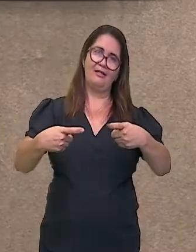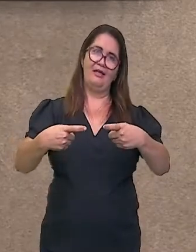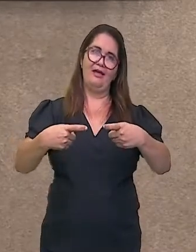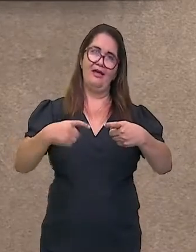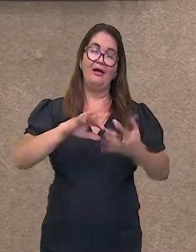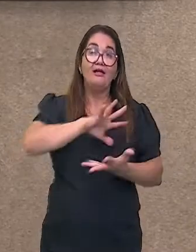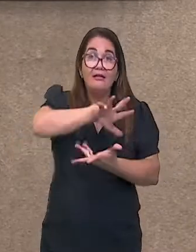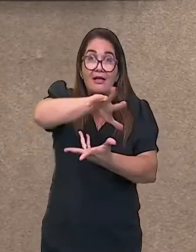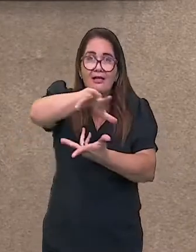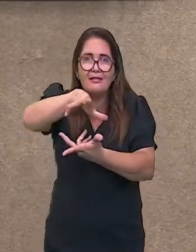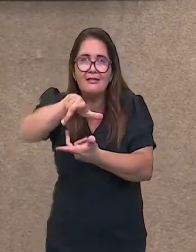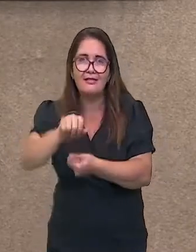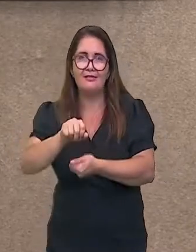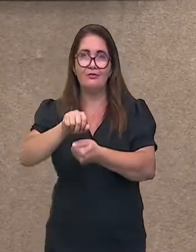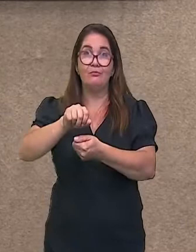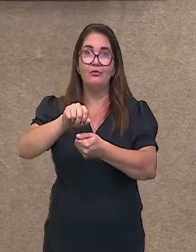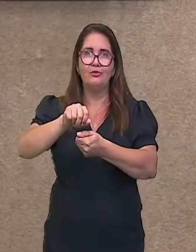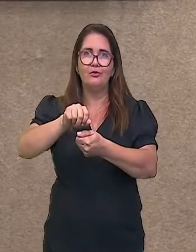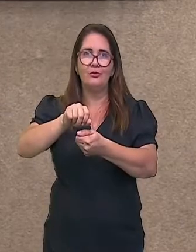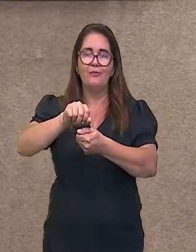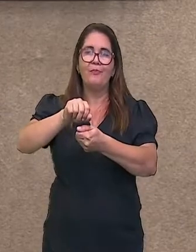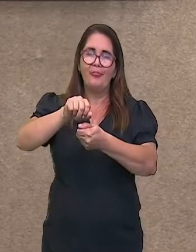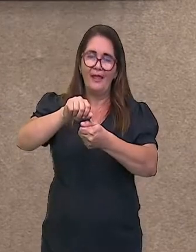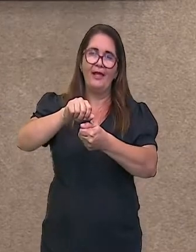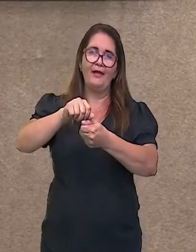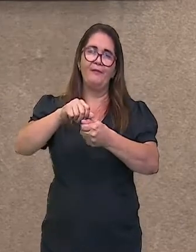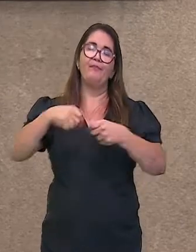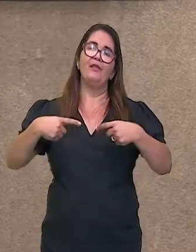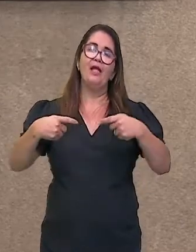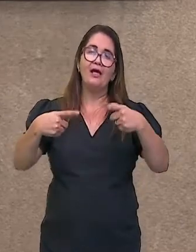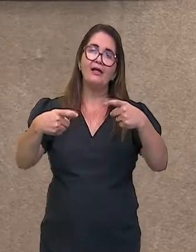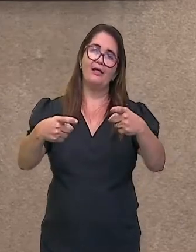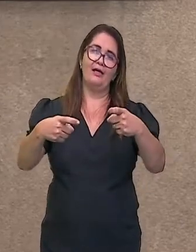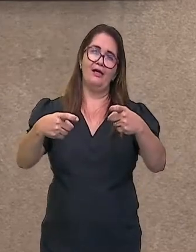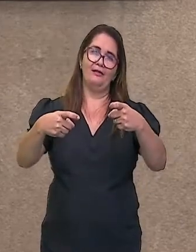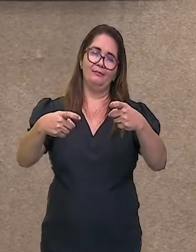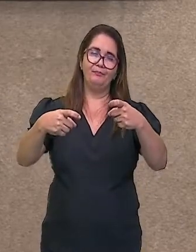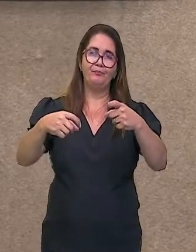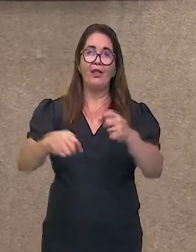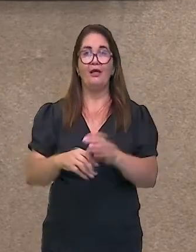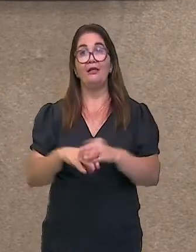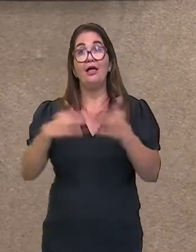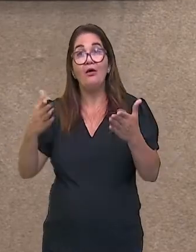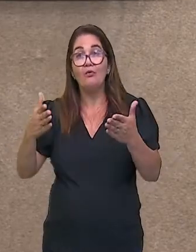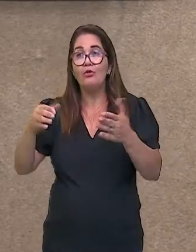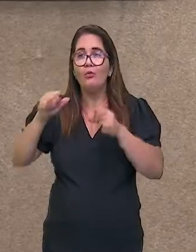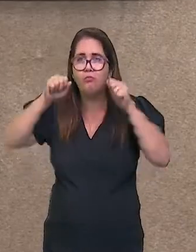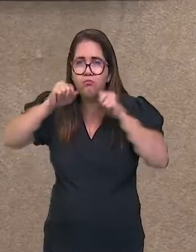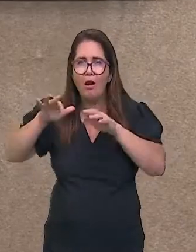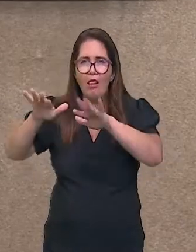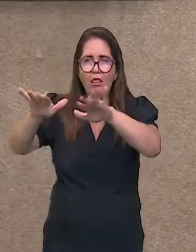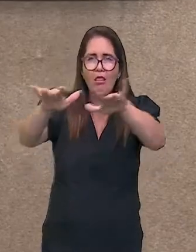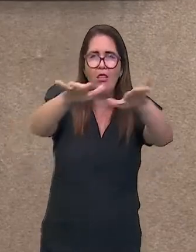a consequência final foram declarações de guerra acontecendo em cadeia. Em 29 de julho,